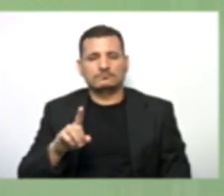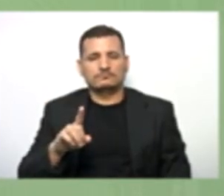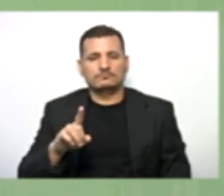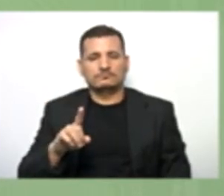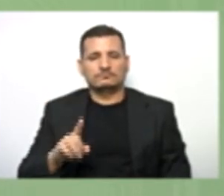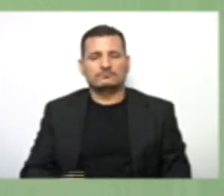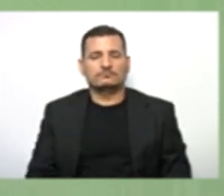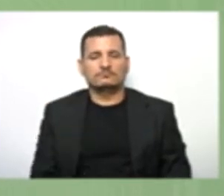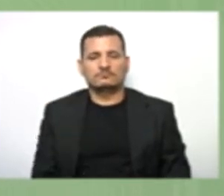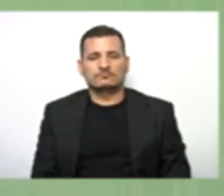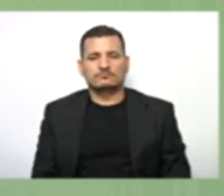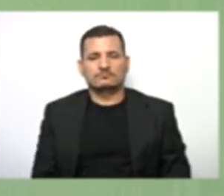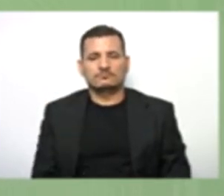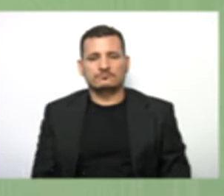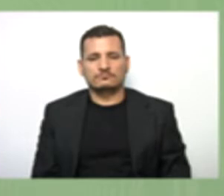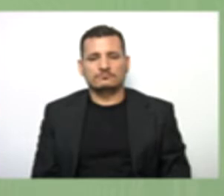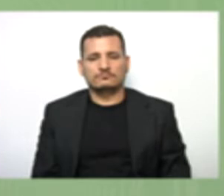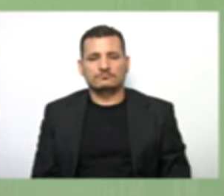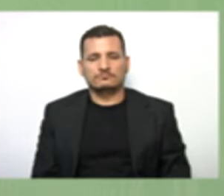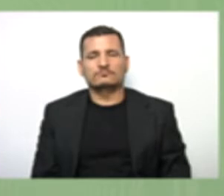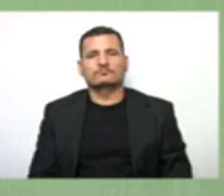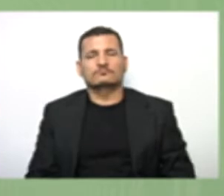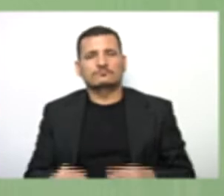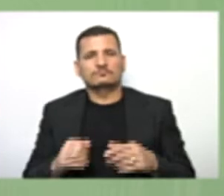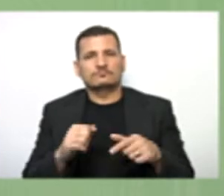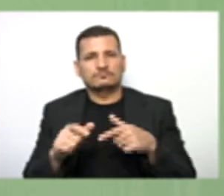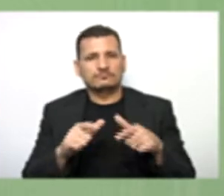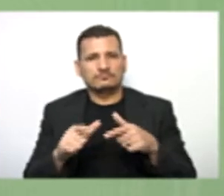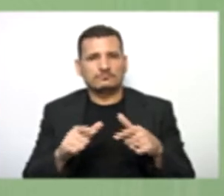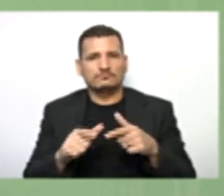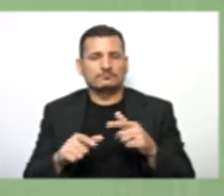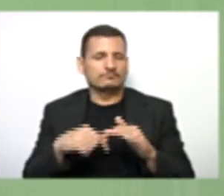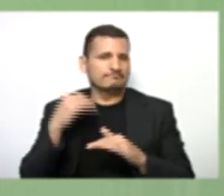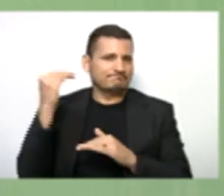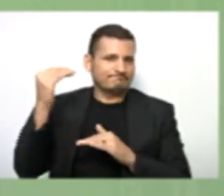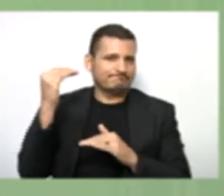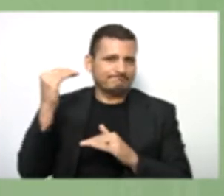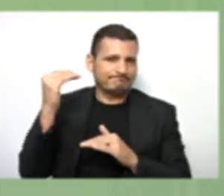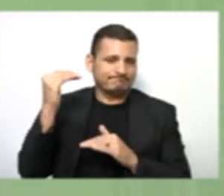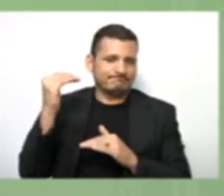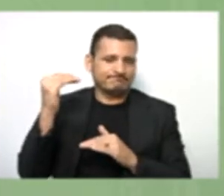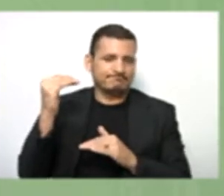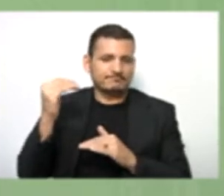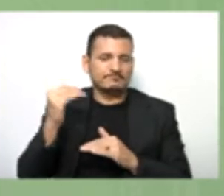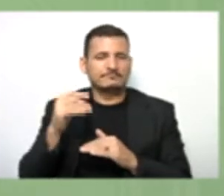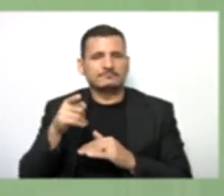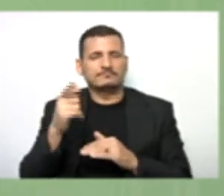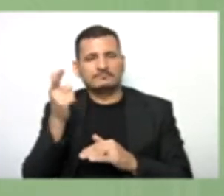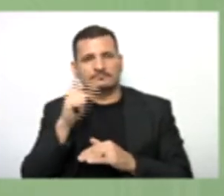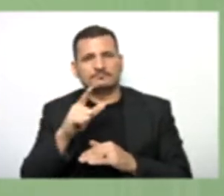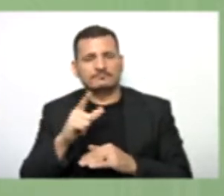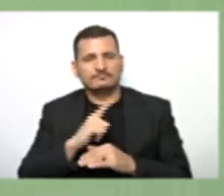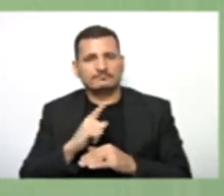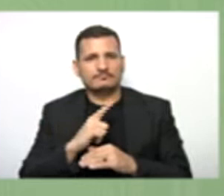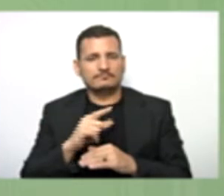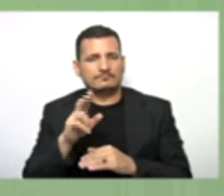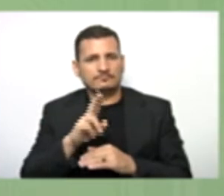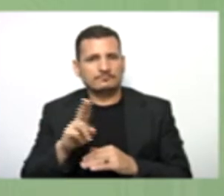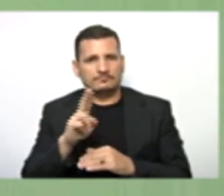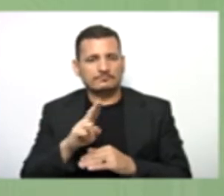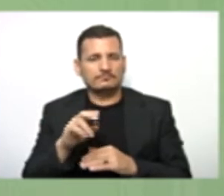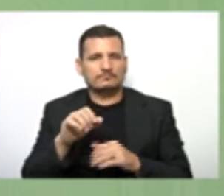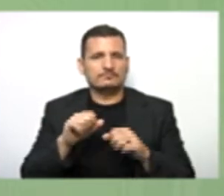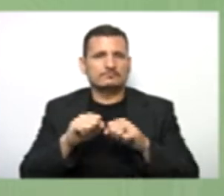processador, ok? O processador vai trabalhar em alta escala, né, professor? Isso, exato. Para que você consiga para você usar um